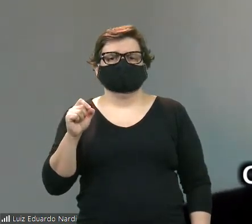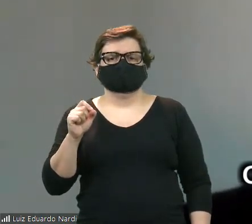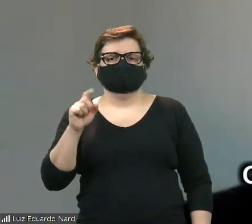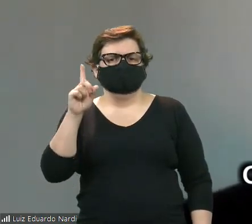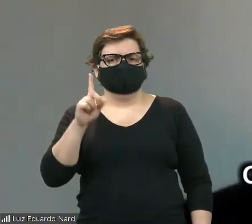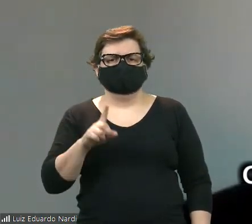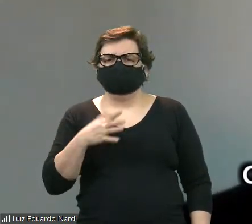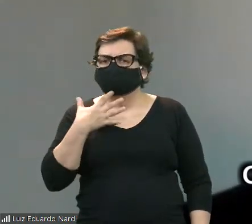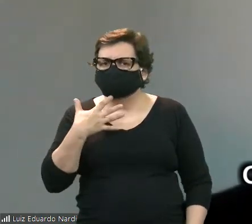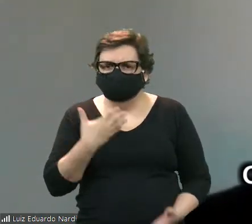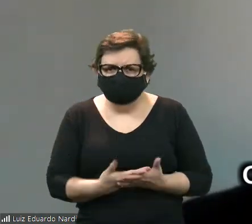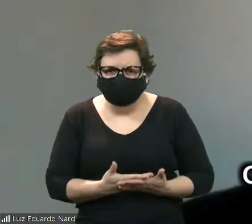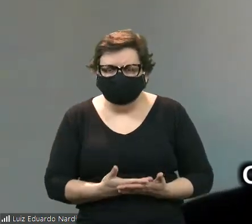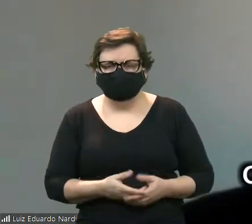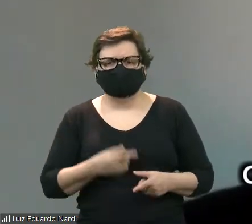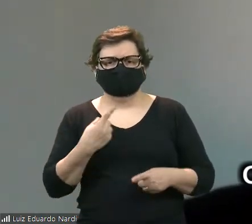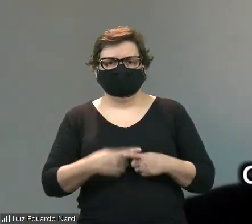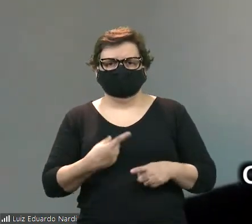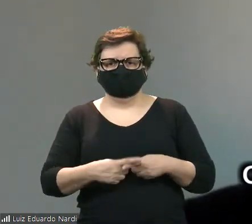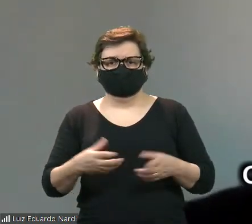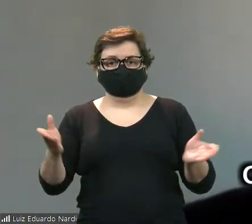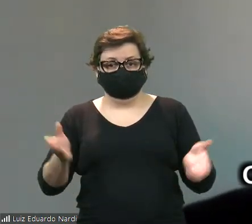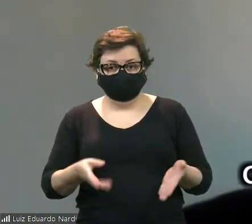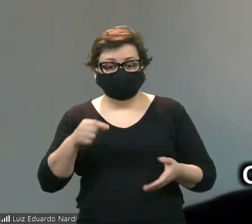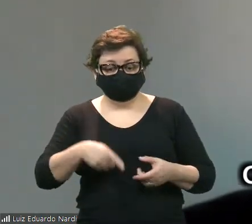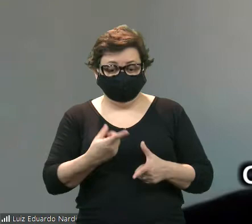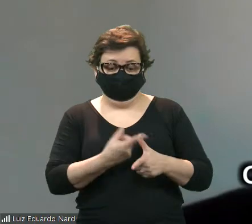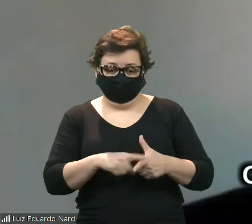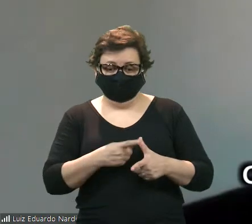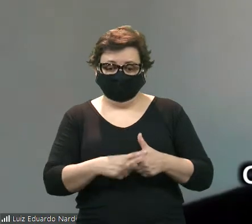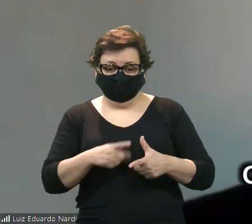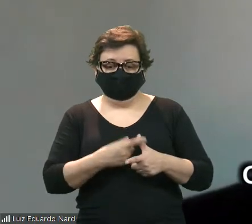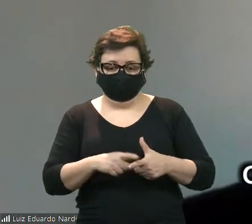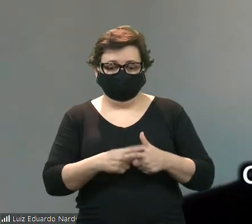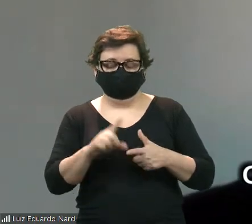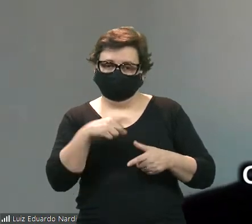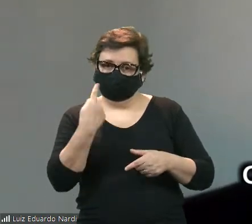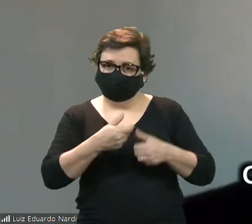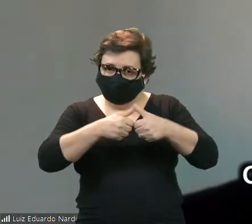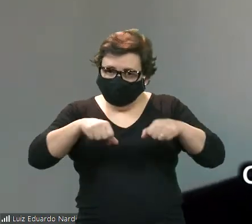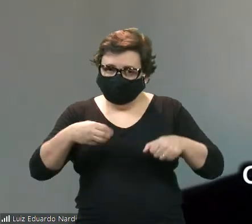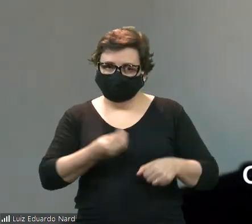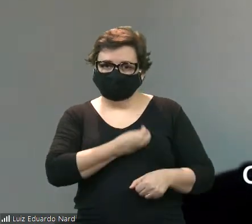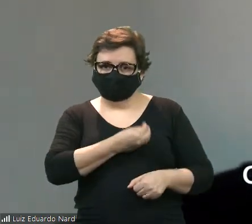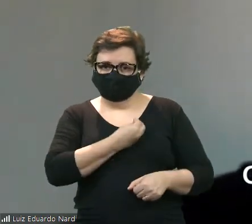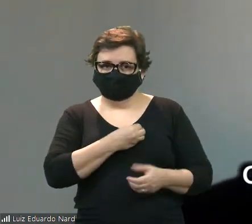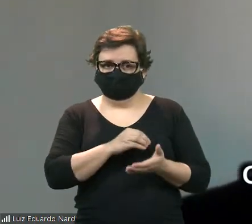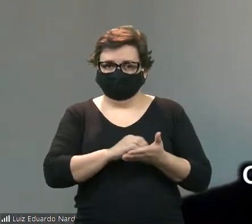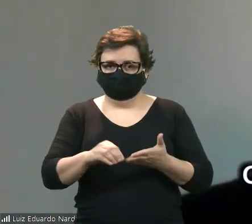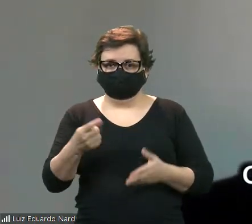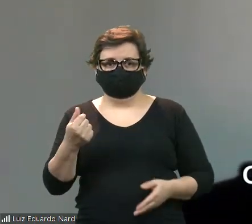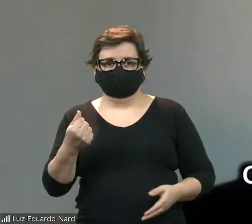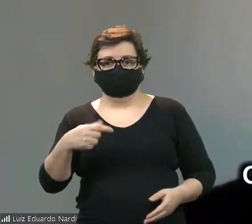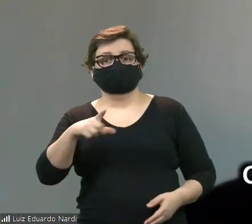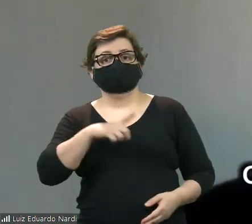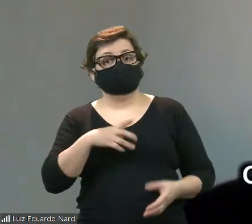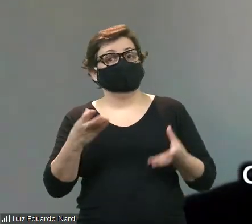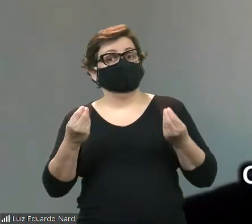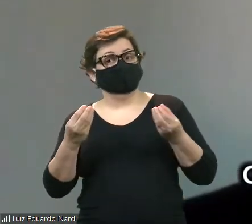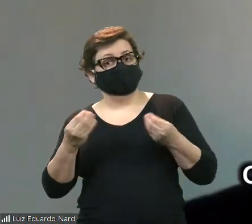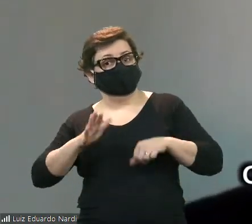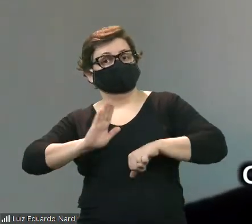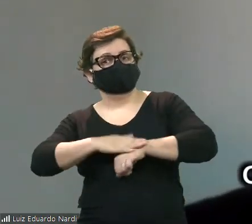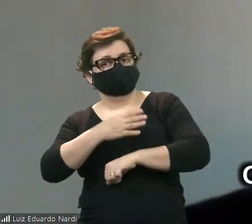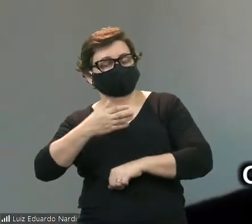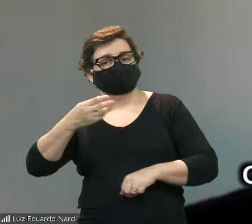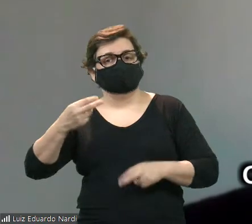porque hoje, nesta crise que nós vivemos, o secretário da Fazenda, ele tem muito mais coisa